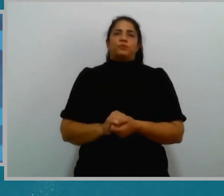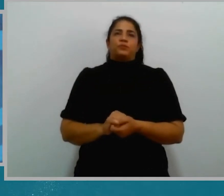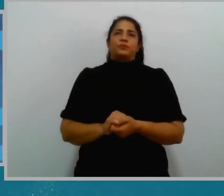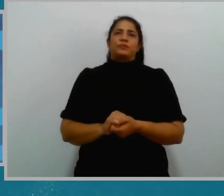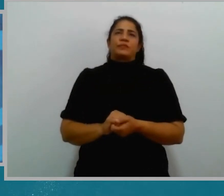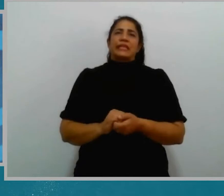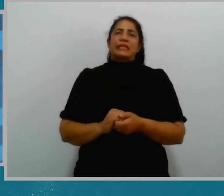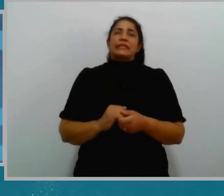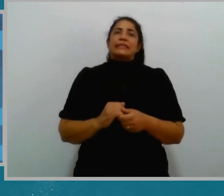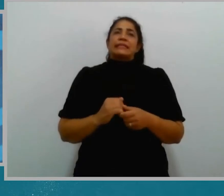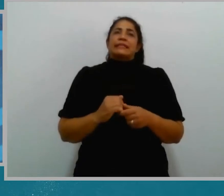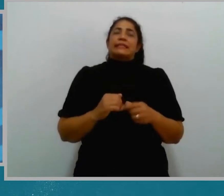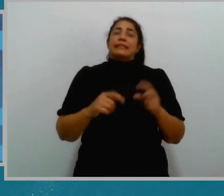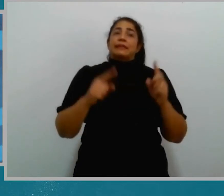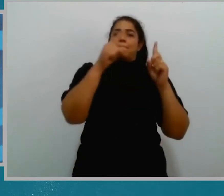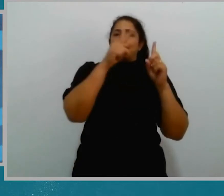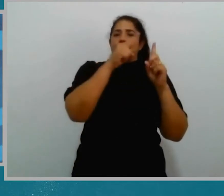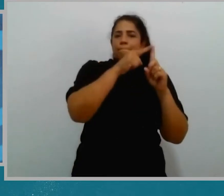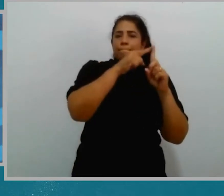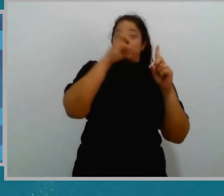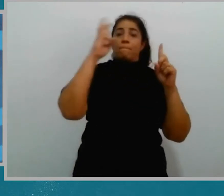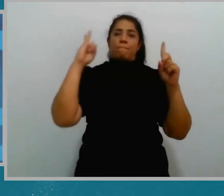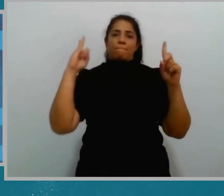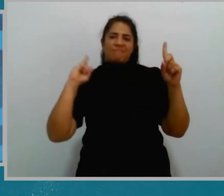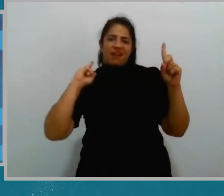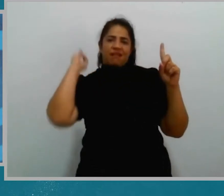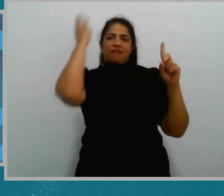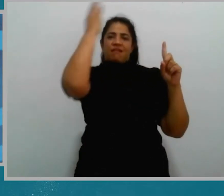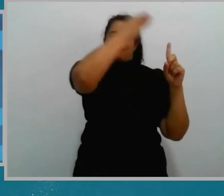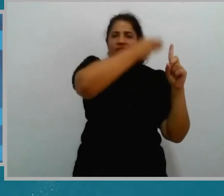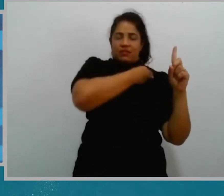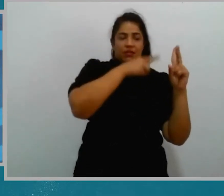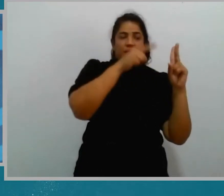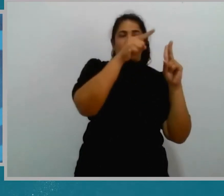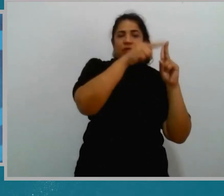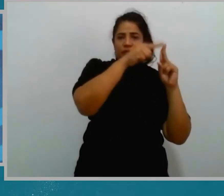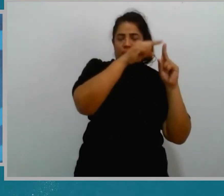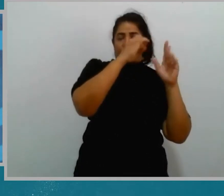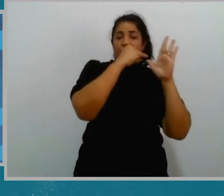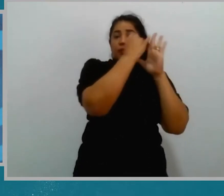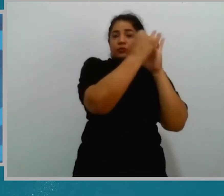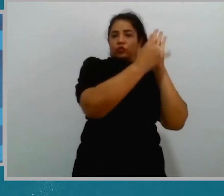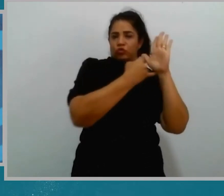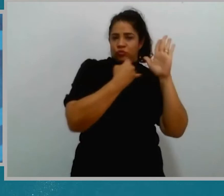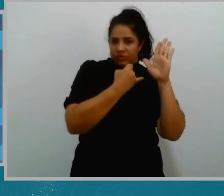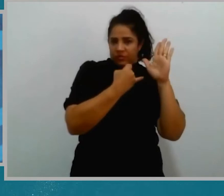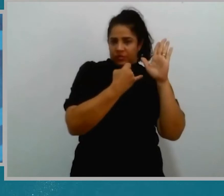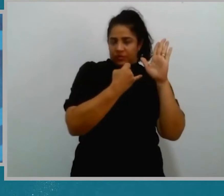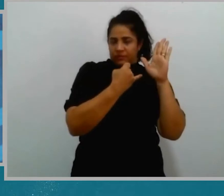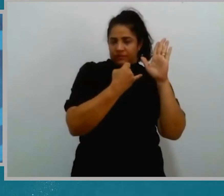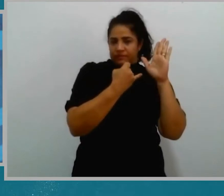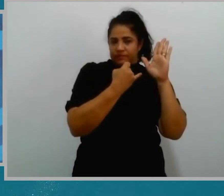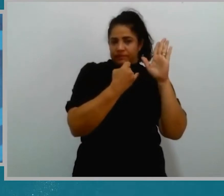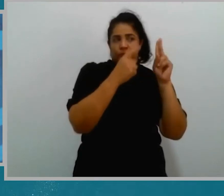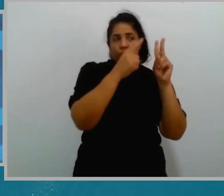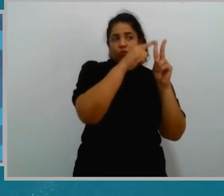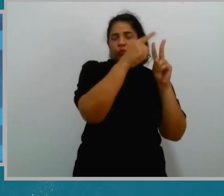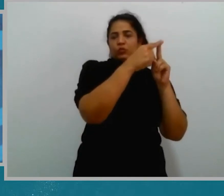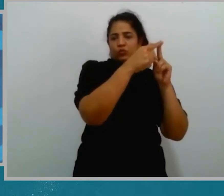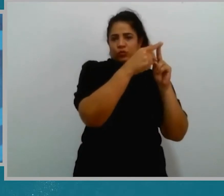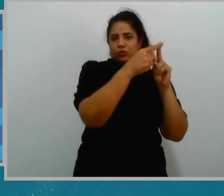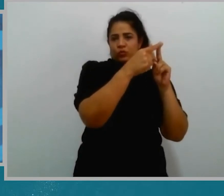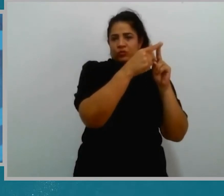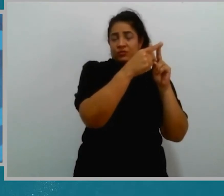Maria quanto José, ambos descendiam de Davi, eram descendentes